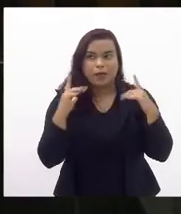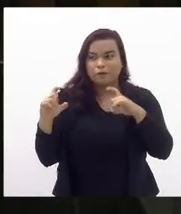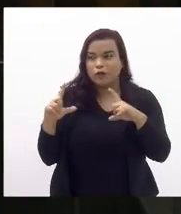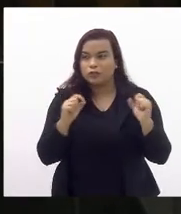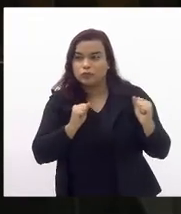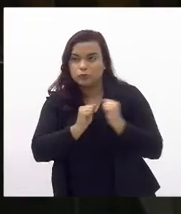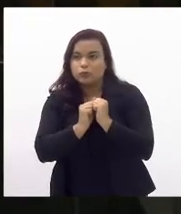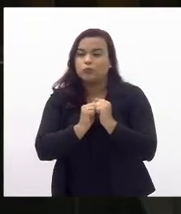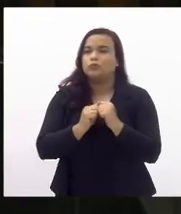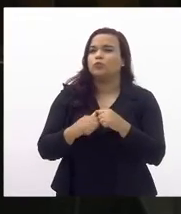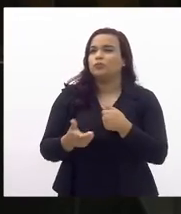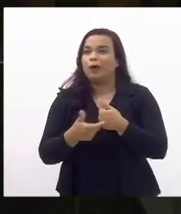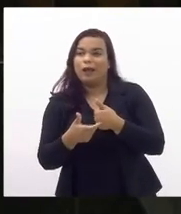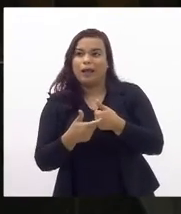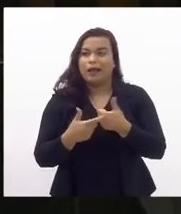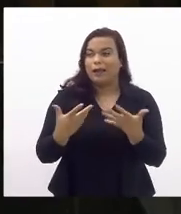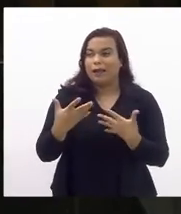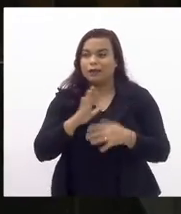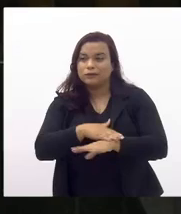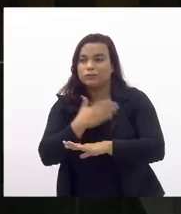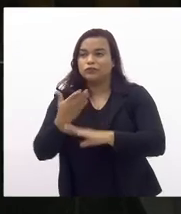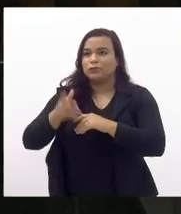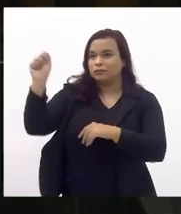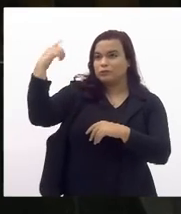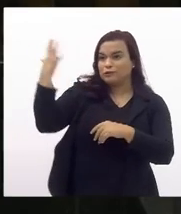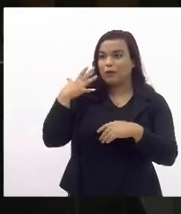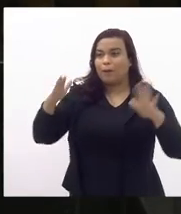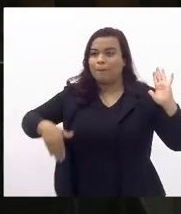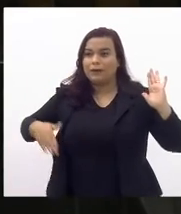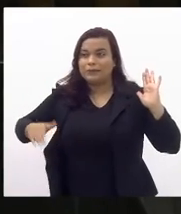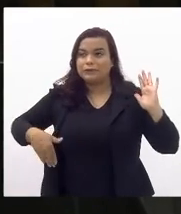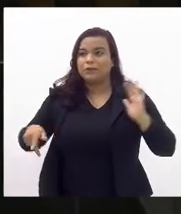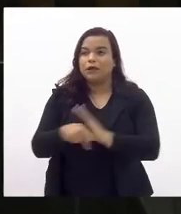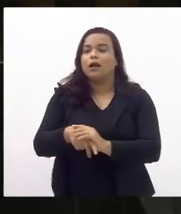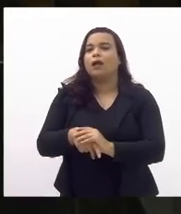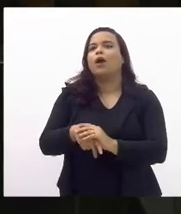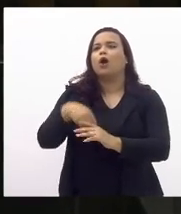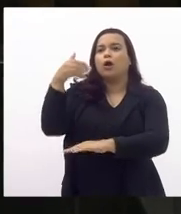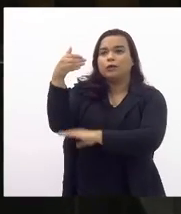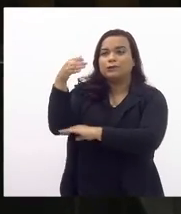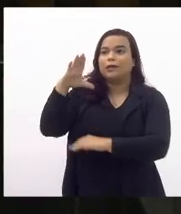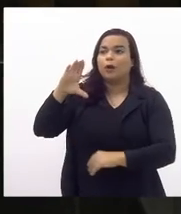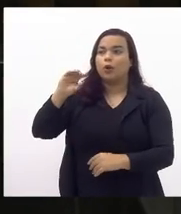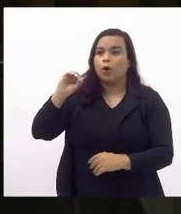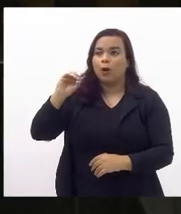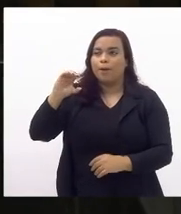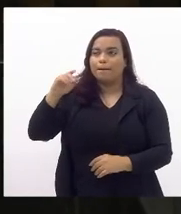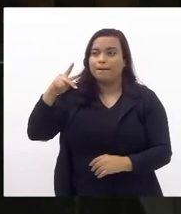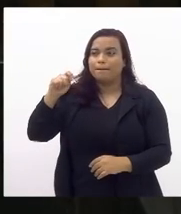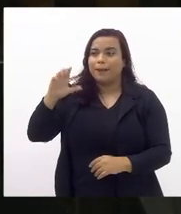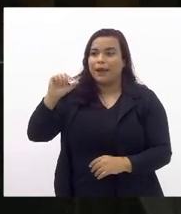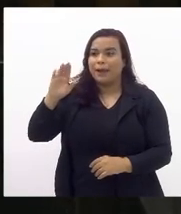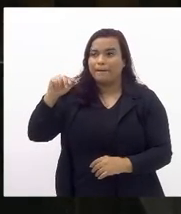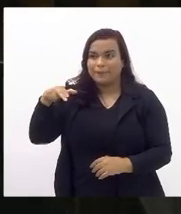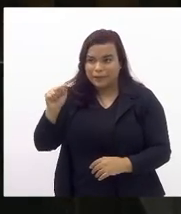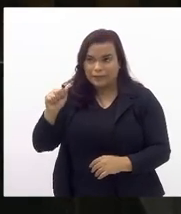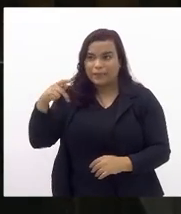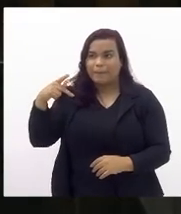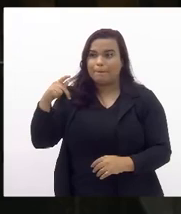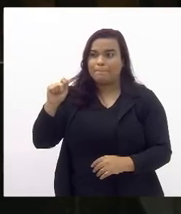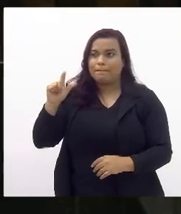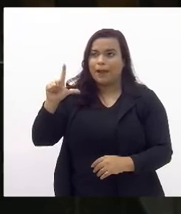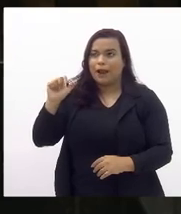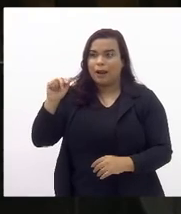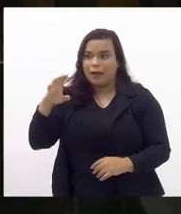fotografar, que ele curte um dia ensolarado na piscina do Copacabana Palace, que é o seu local. É um hipócrita, vendeu